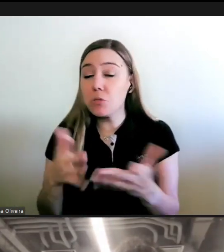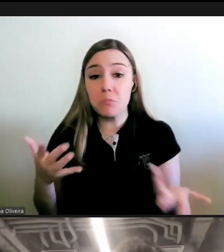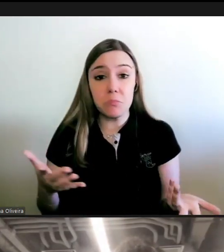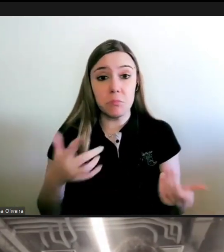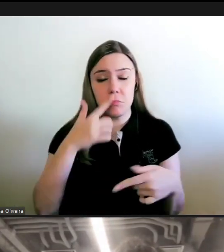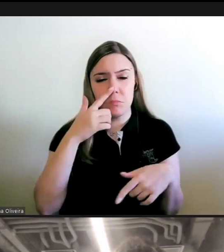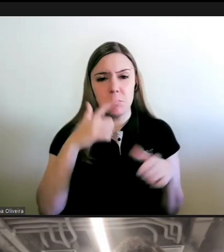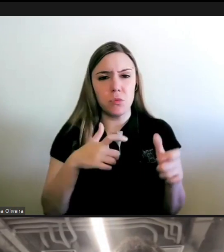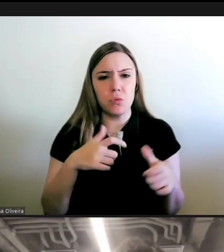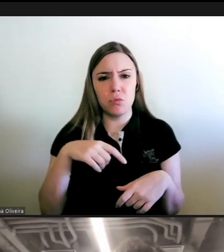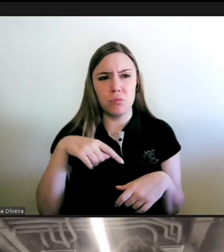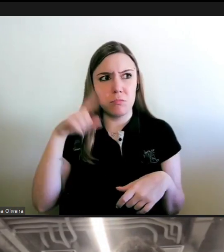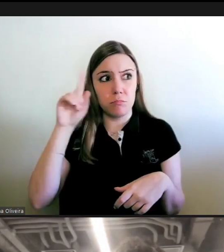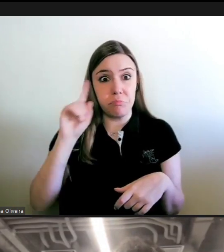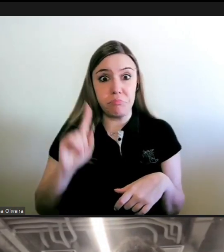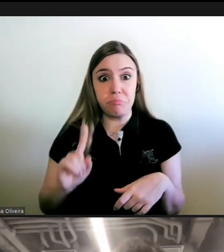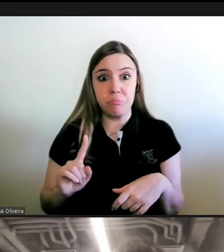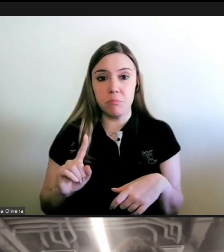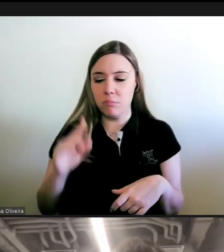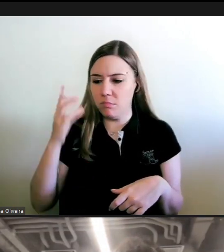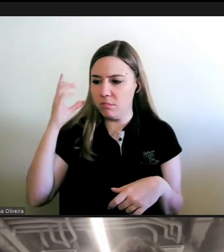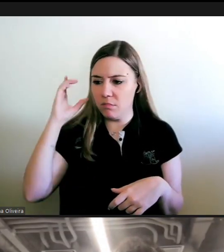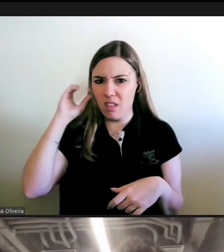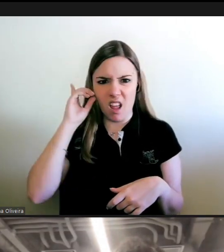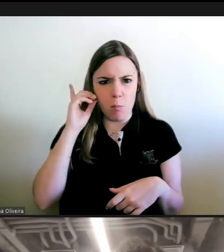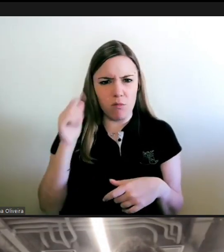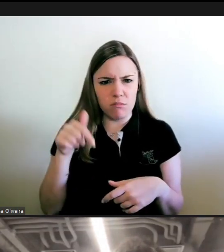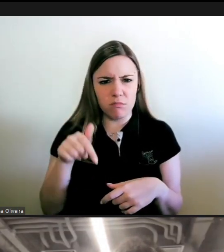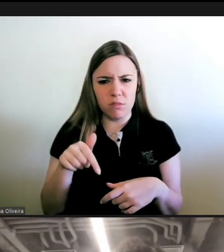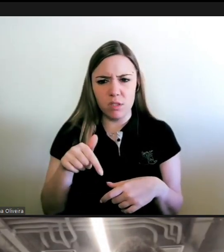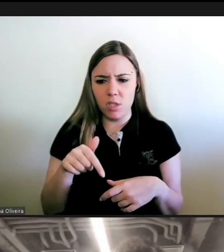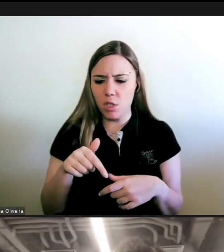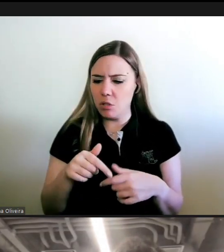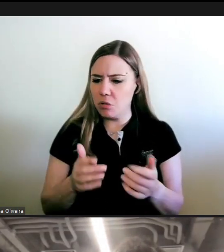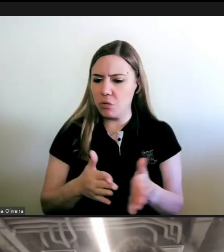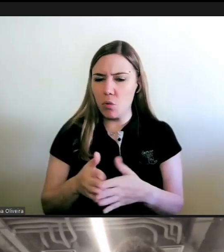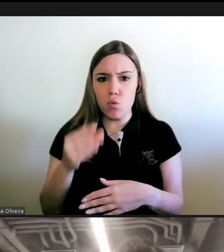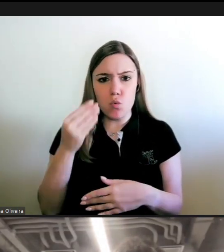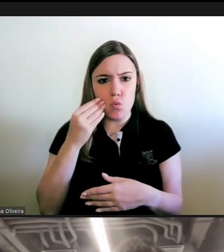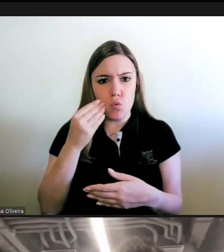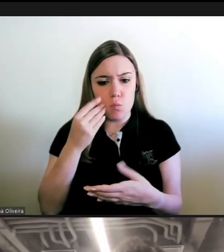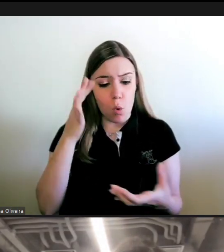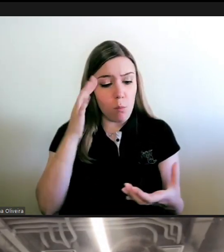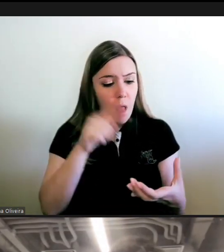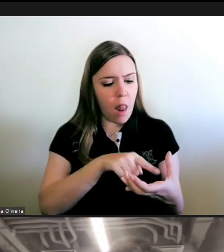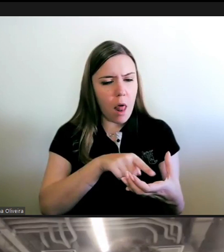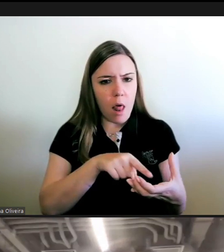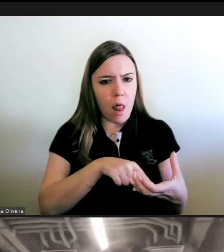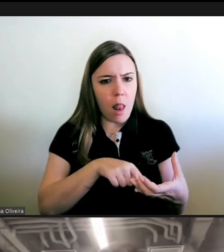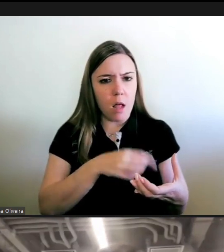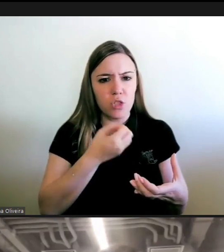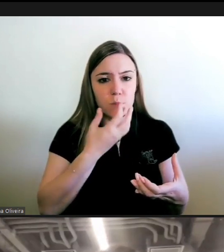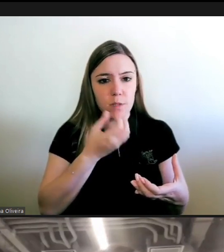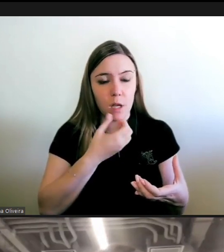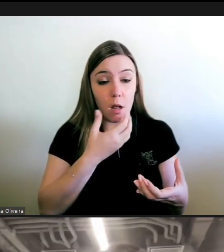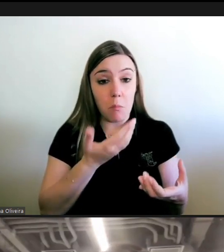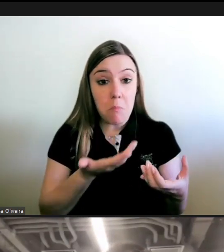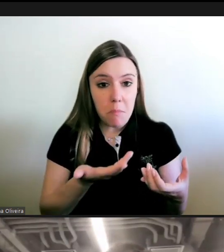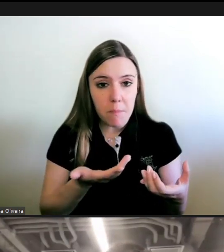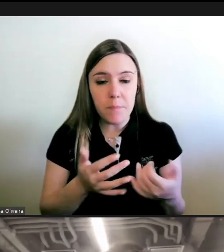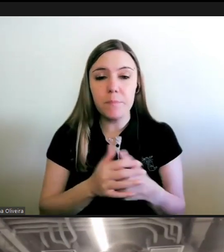pegado e explicado, sei, mas este telemóvel é para ser usado assim, e os números são estes, etc. Ou seja, foi